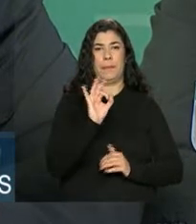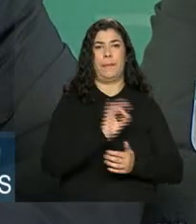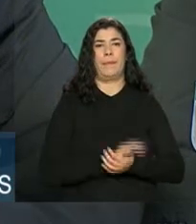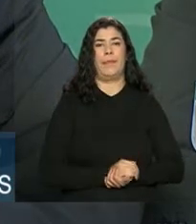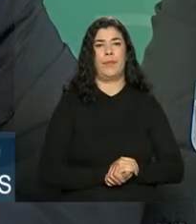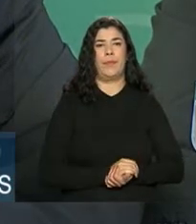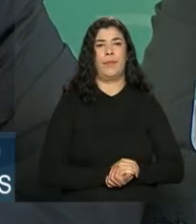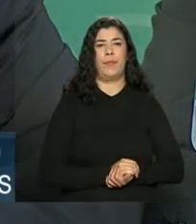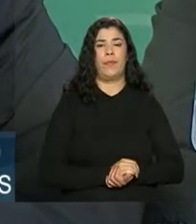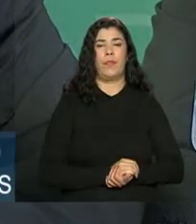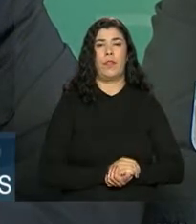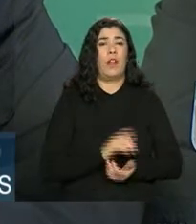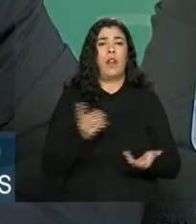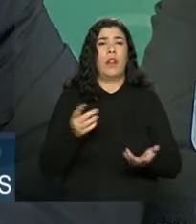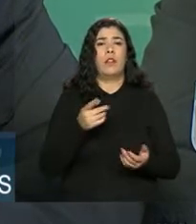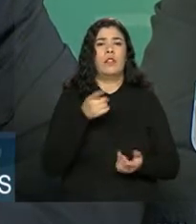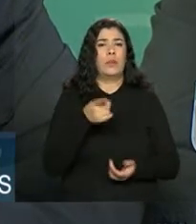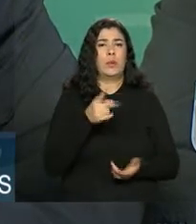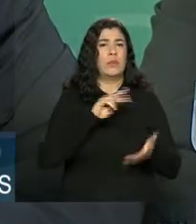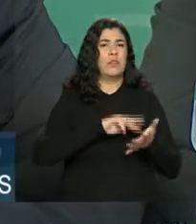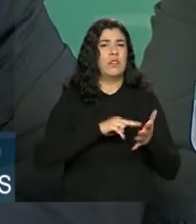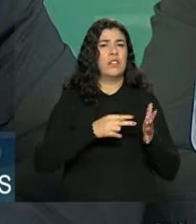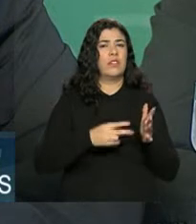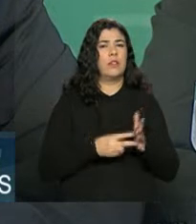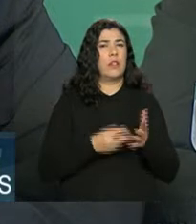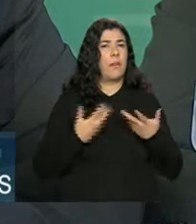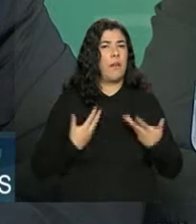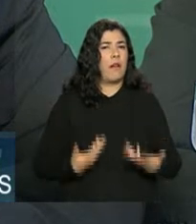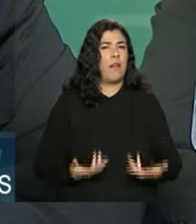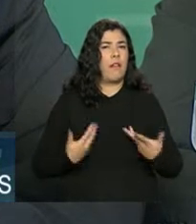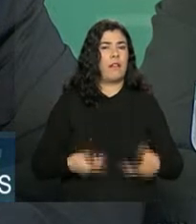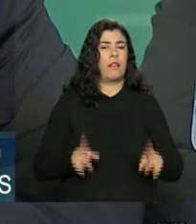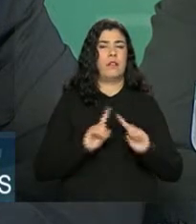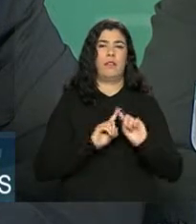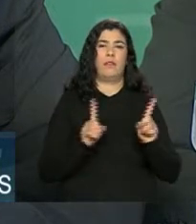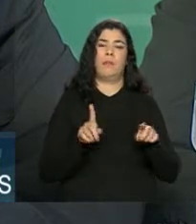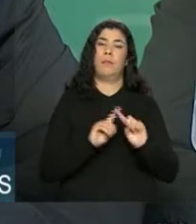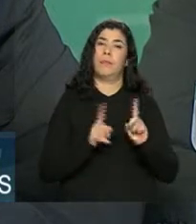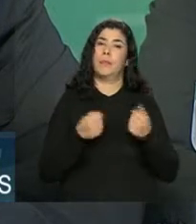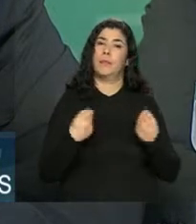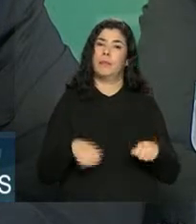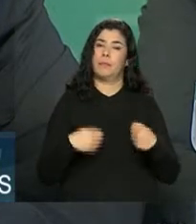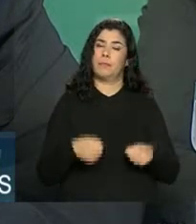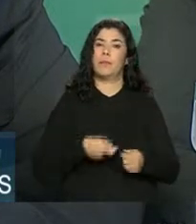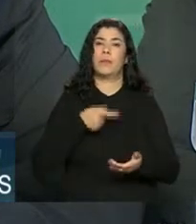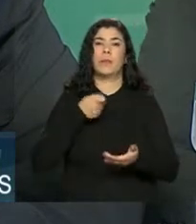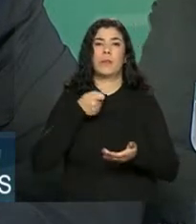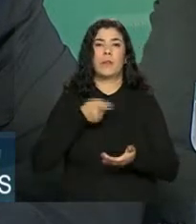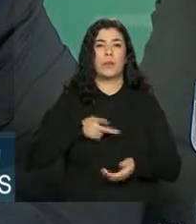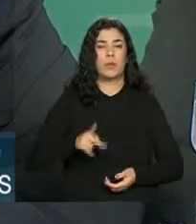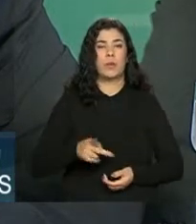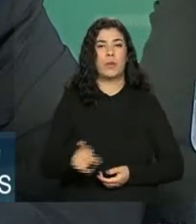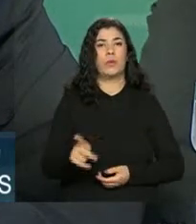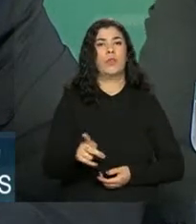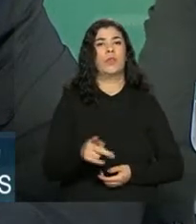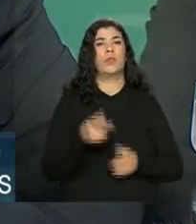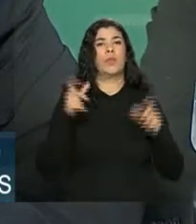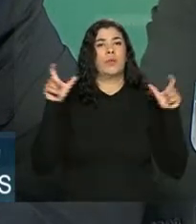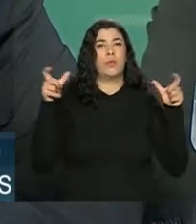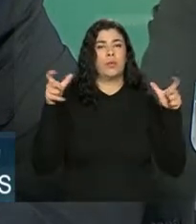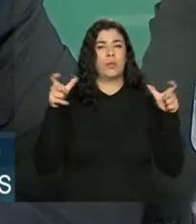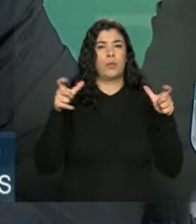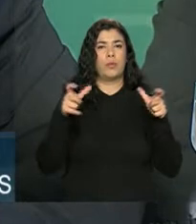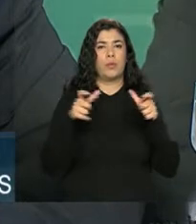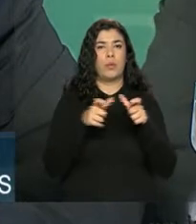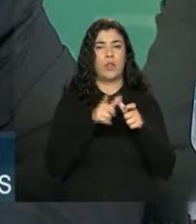Não significa nenhuma afrouxamento da necessidade de continuar reduzindo as